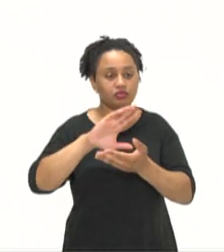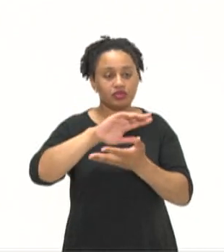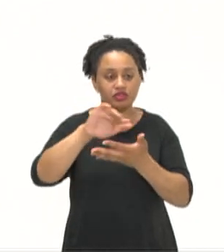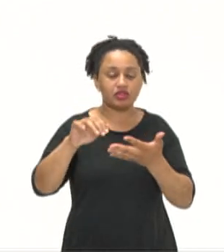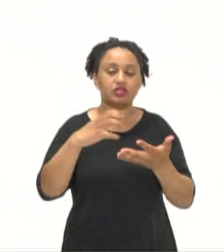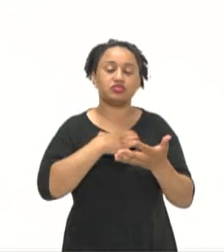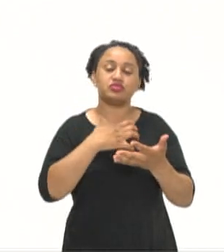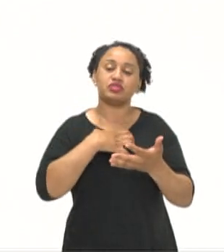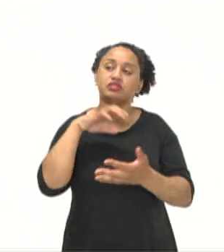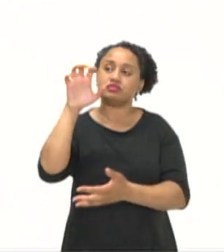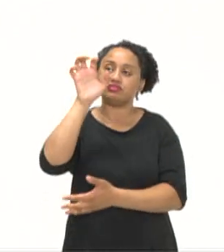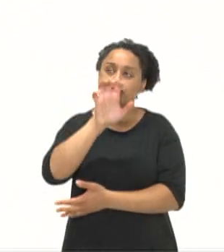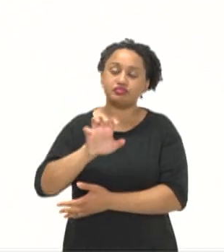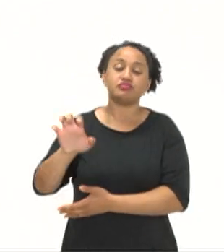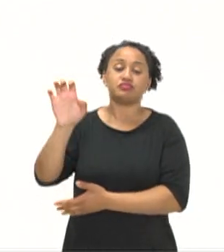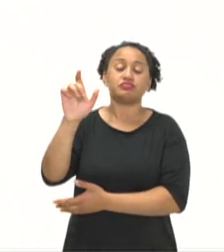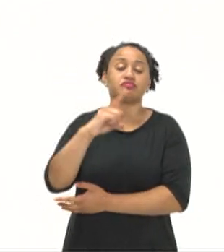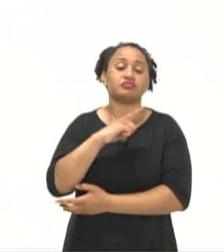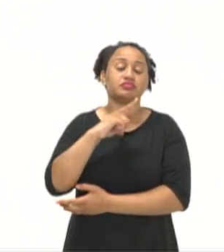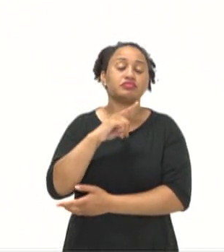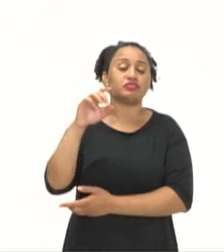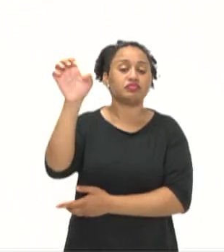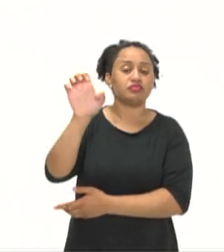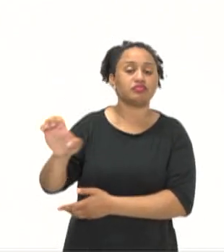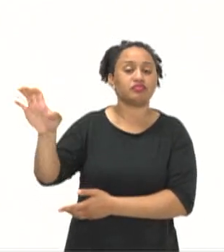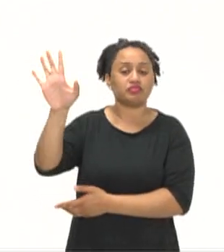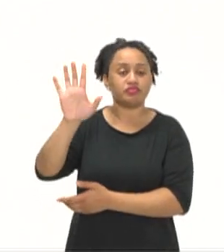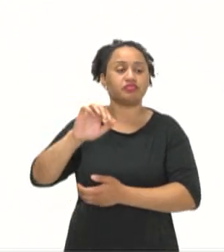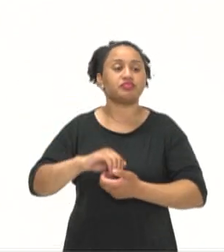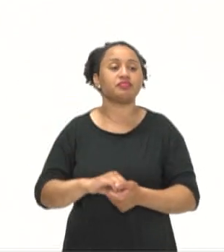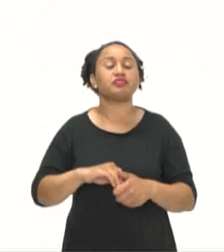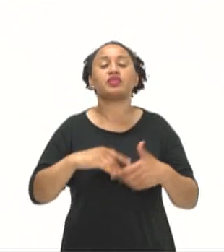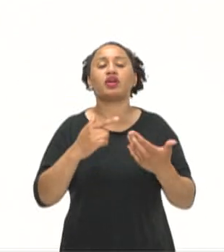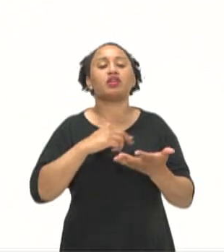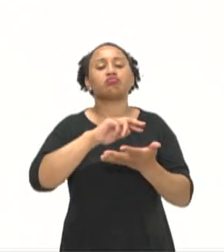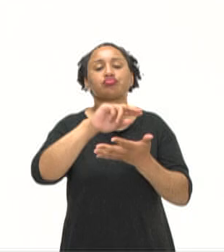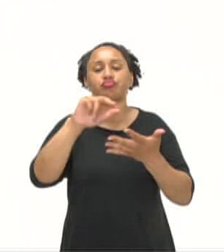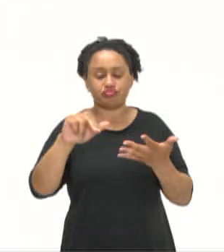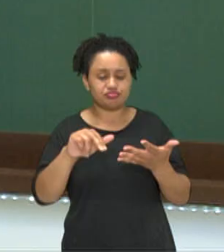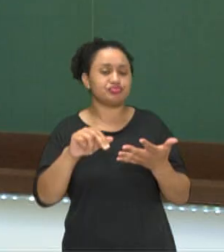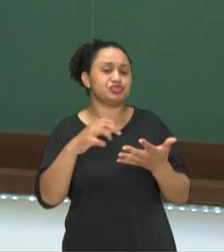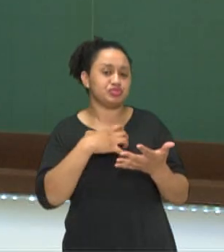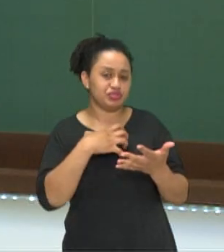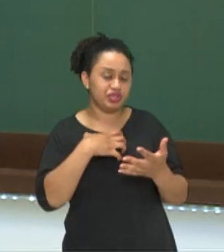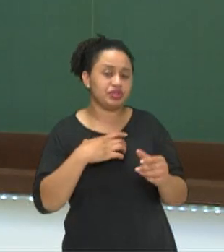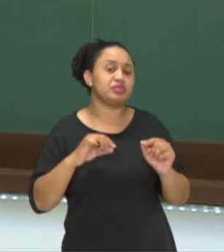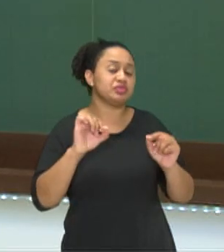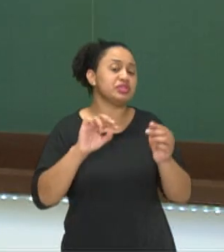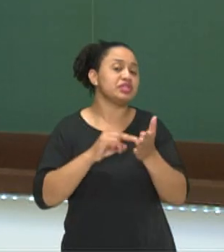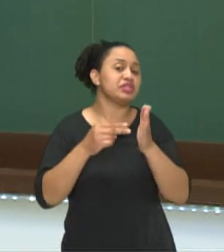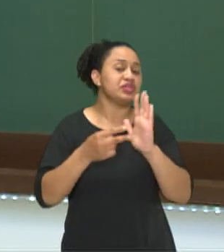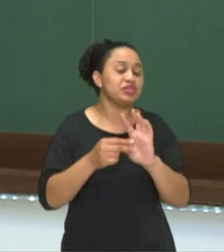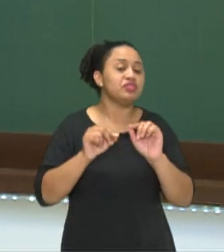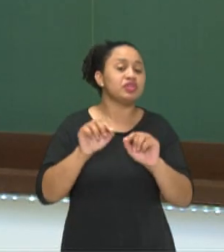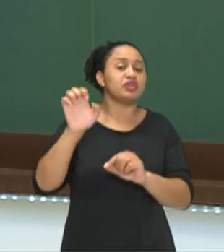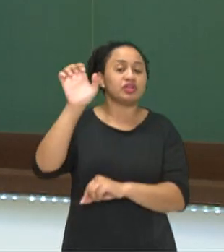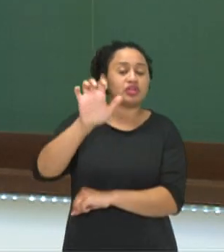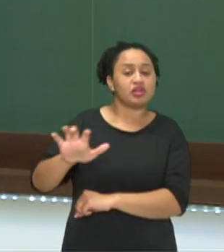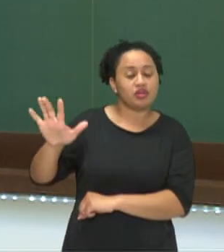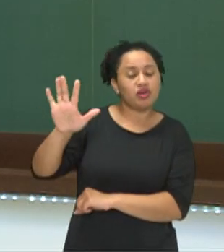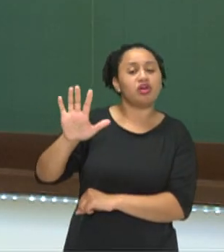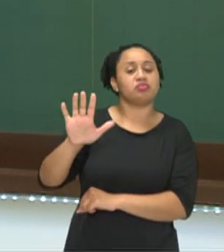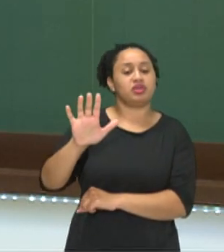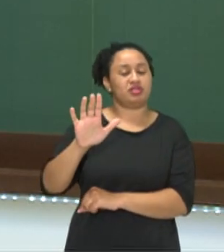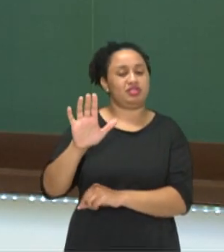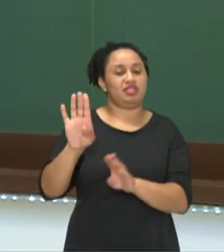formas de regionalização existentes no continente europeu. E quando a gente fala em diversas formas, é que o continente europeu, a exemplo de